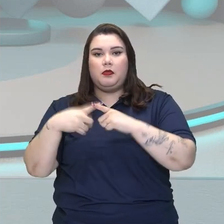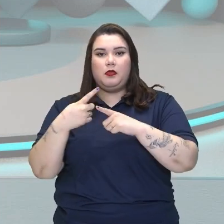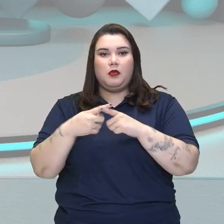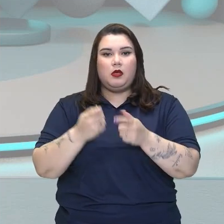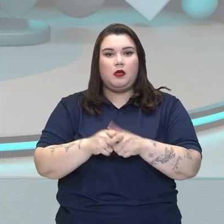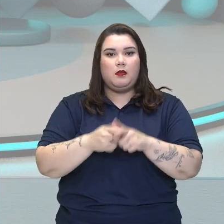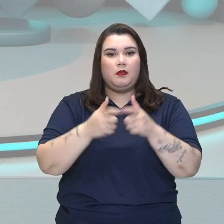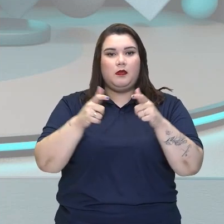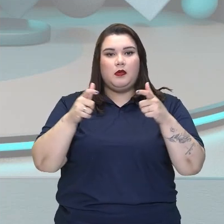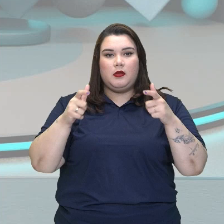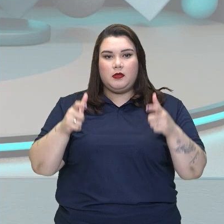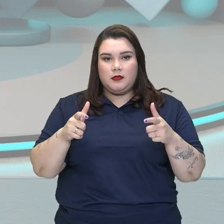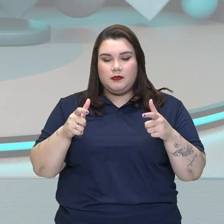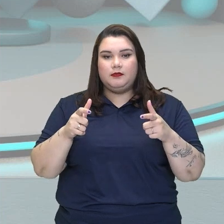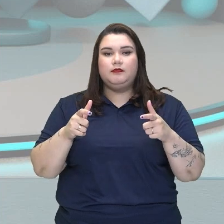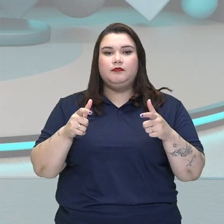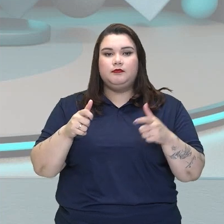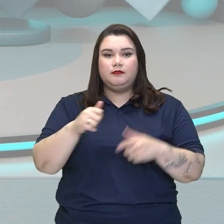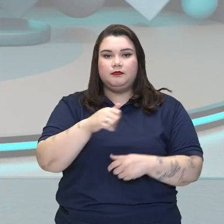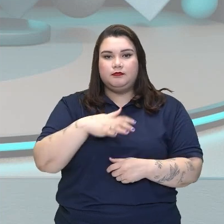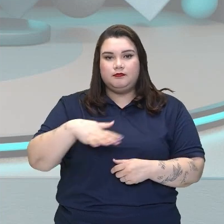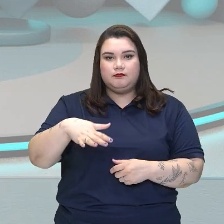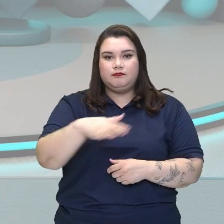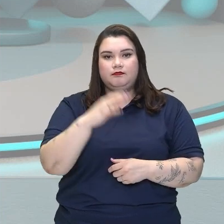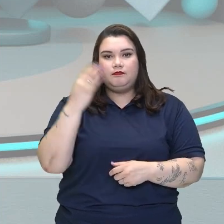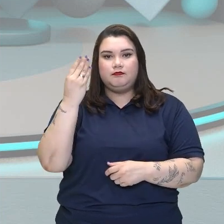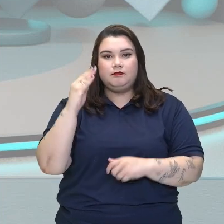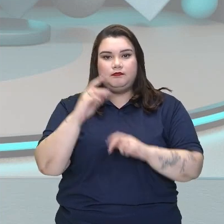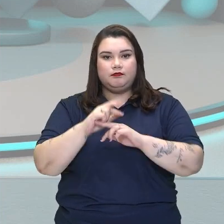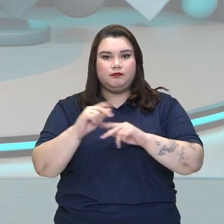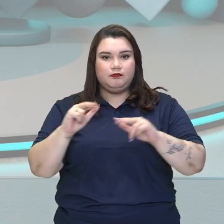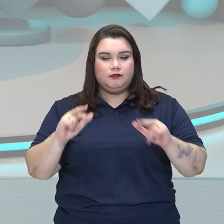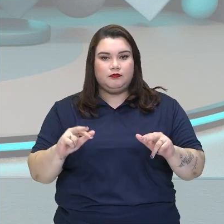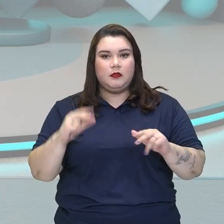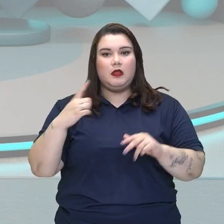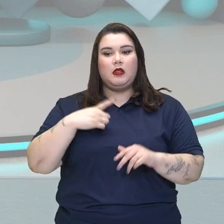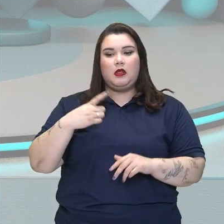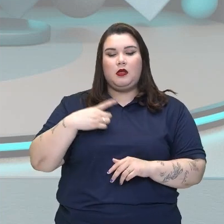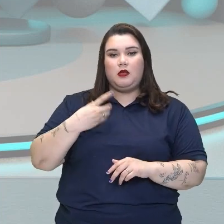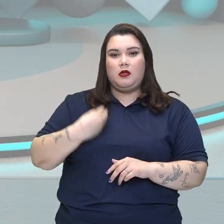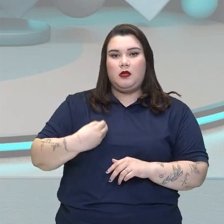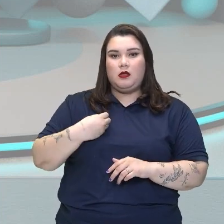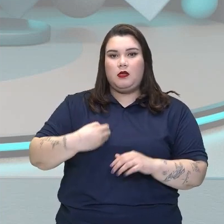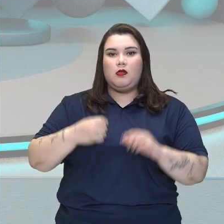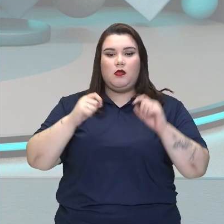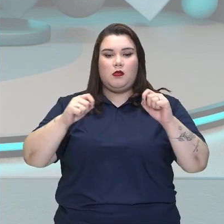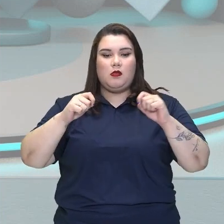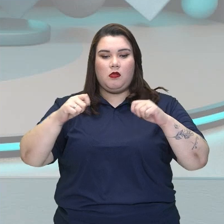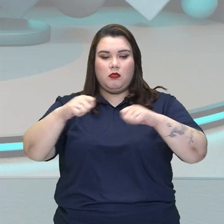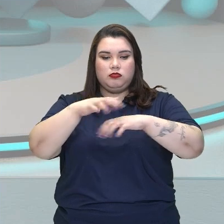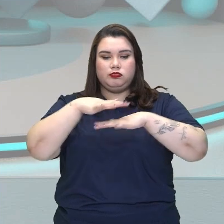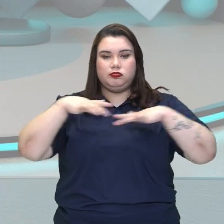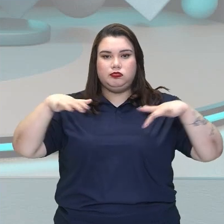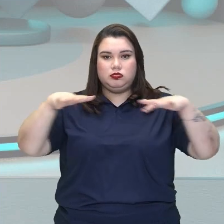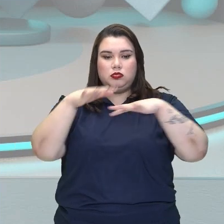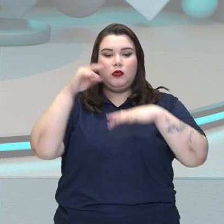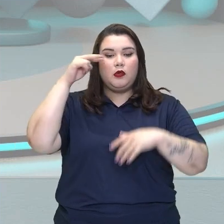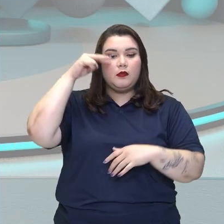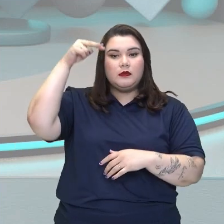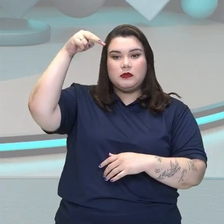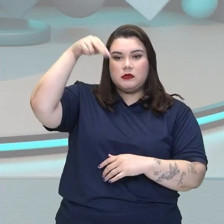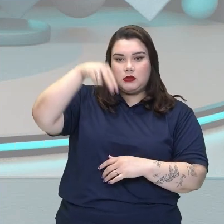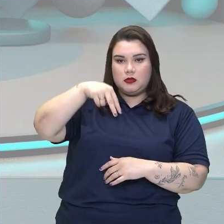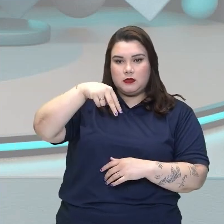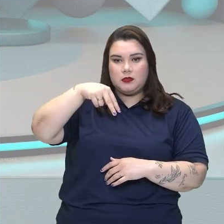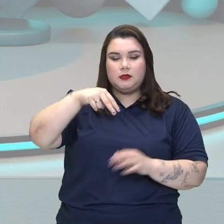ó, onde grande parte da biodiversidade, né, encontra-se nas camadas superiores da vegetação. O que eles tiveram a